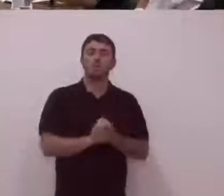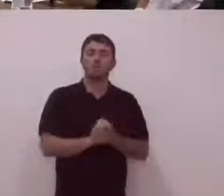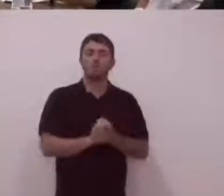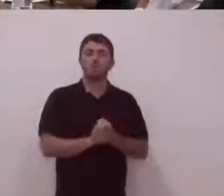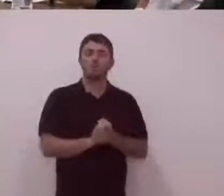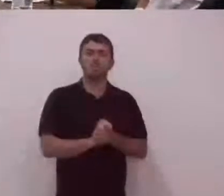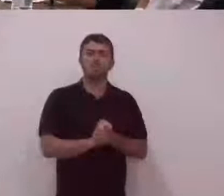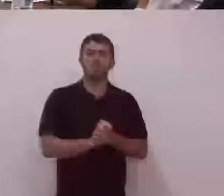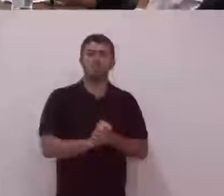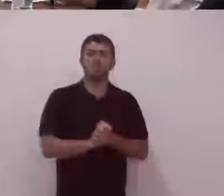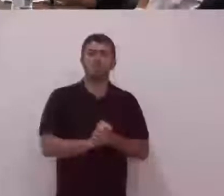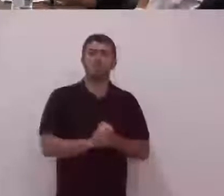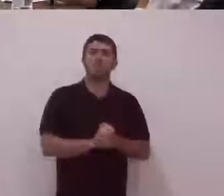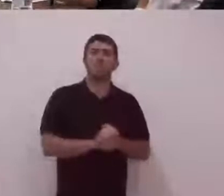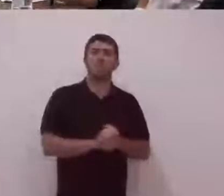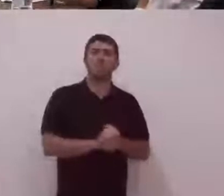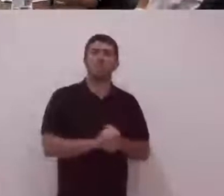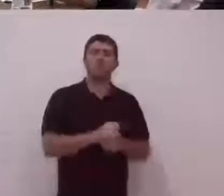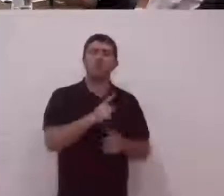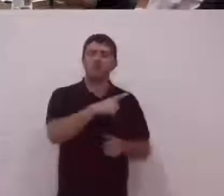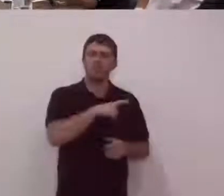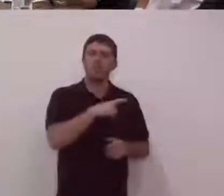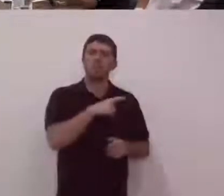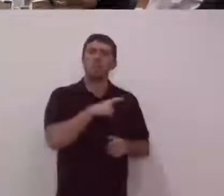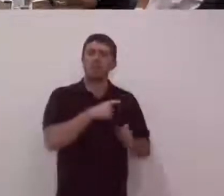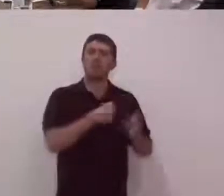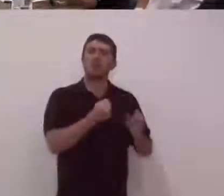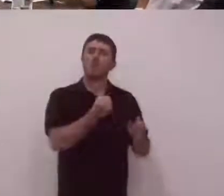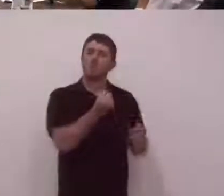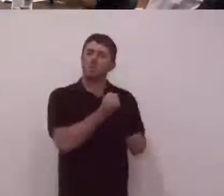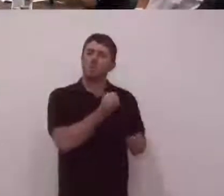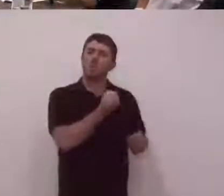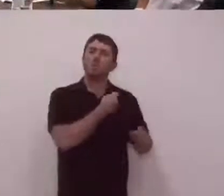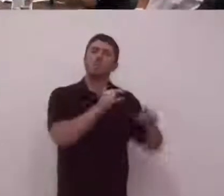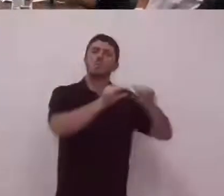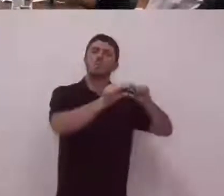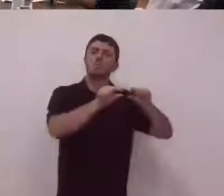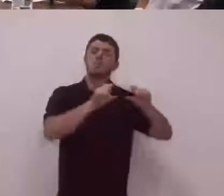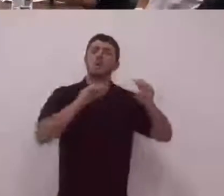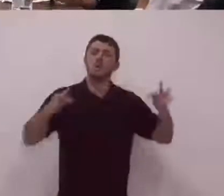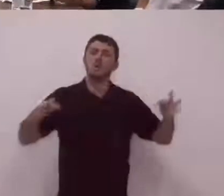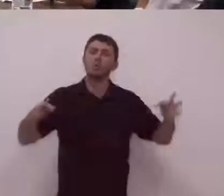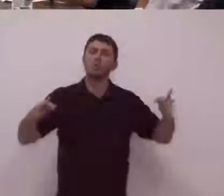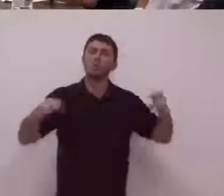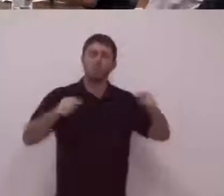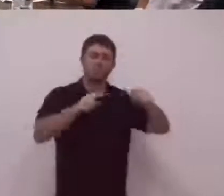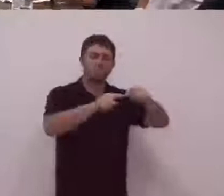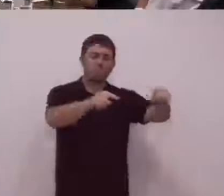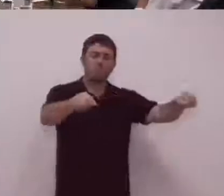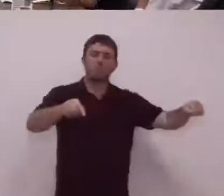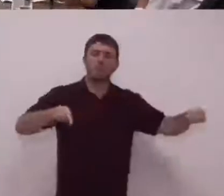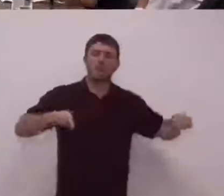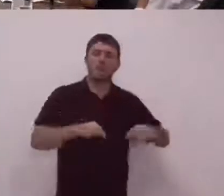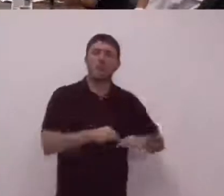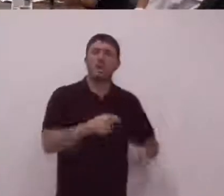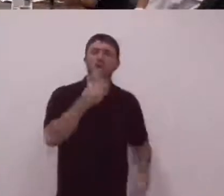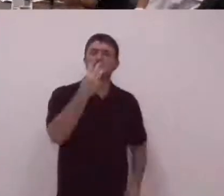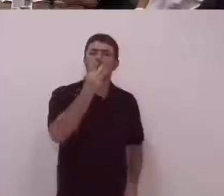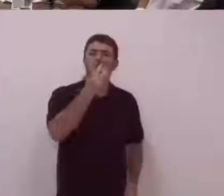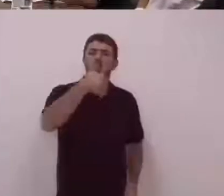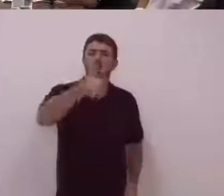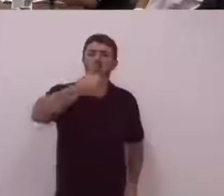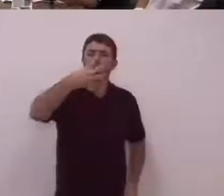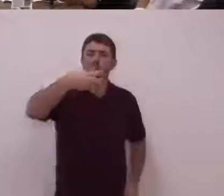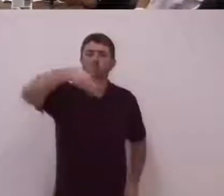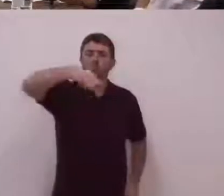8002,2016, todos reafirmando a área construída de 314,98